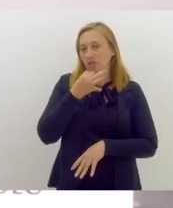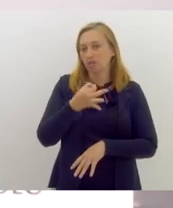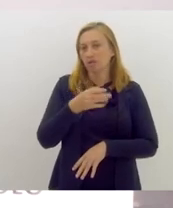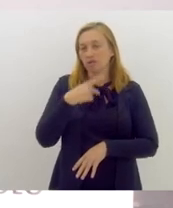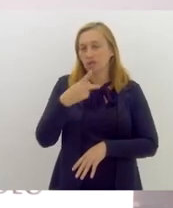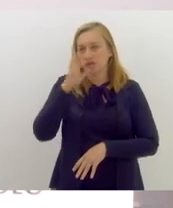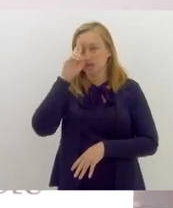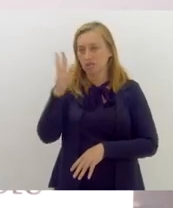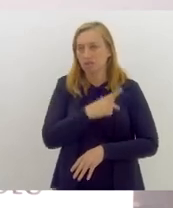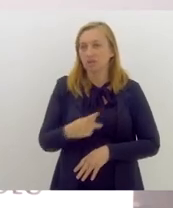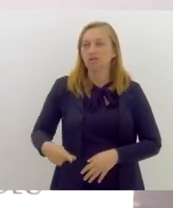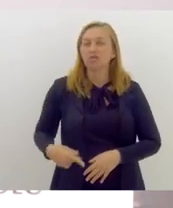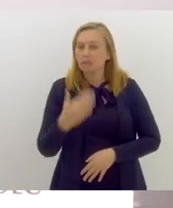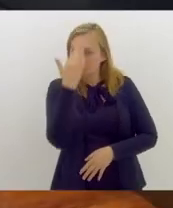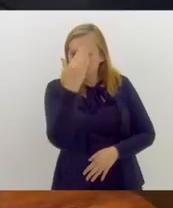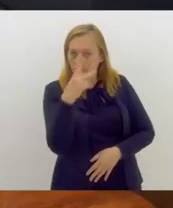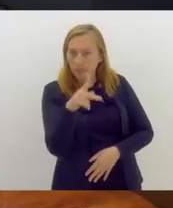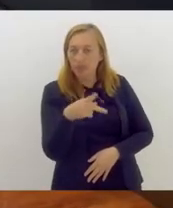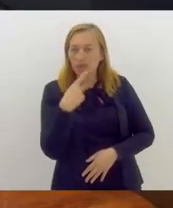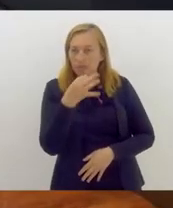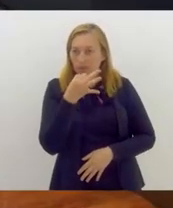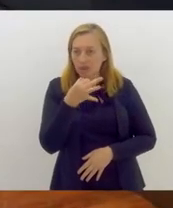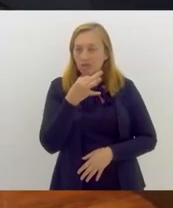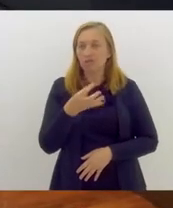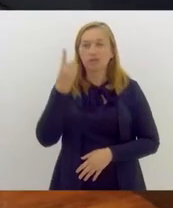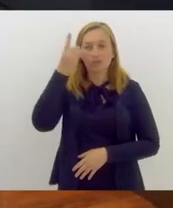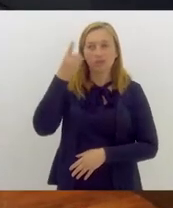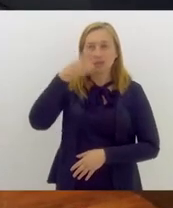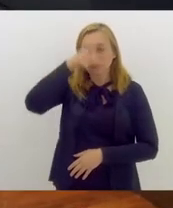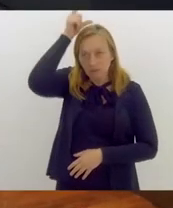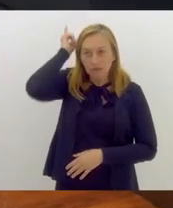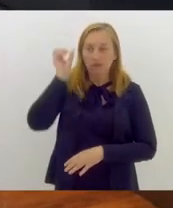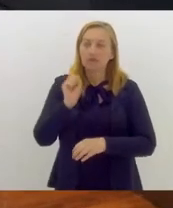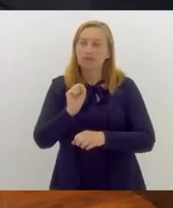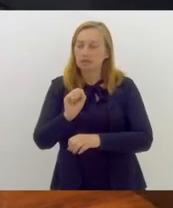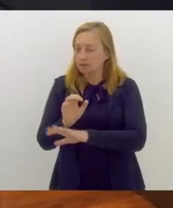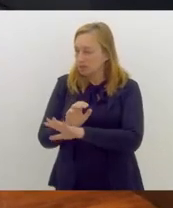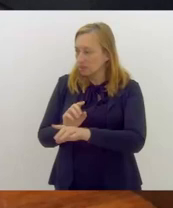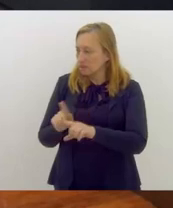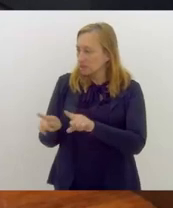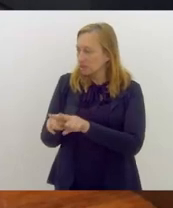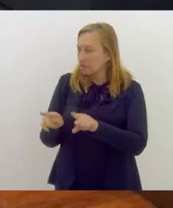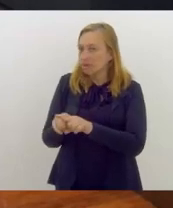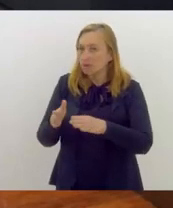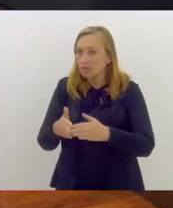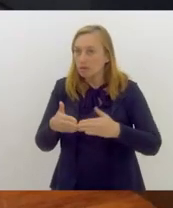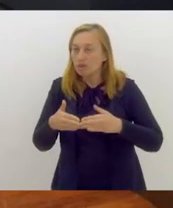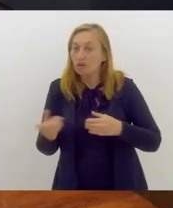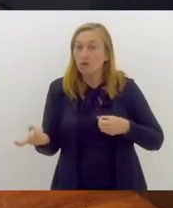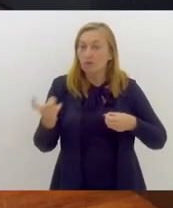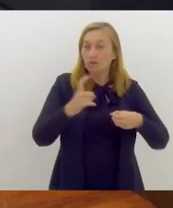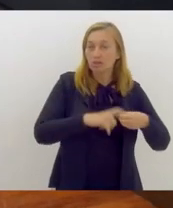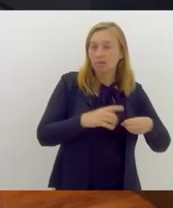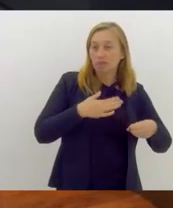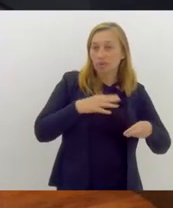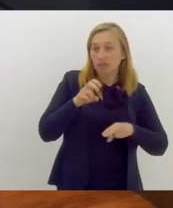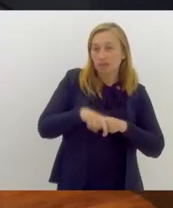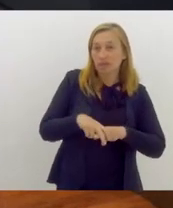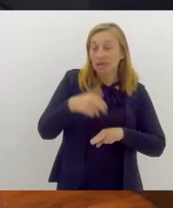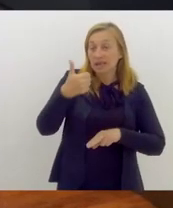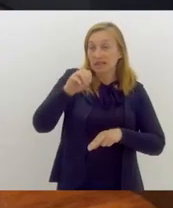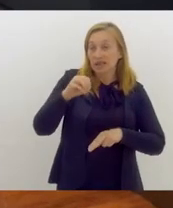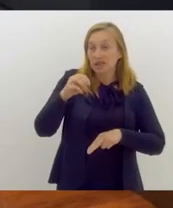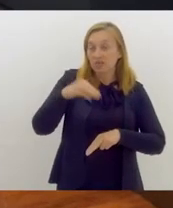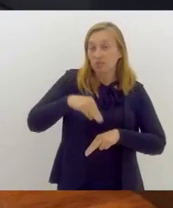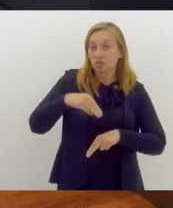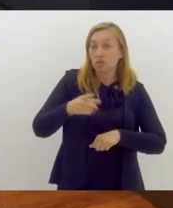o presidente eu queria agradecer a gestão Deputado Luiz Paulo eu vou me permitir eu vou voltar para o meu lugar porque em 10 minutos eu